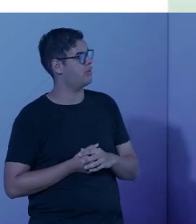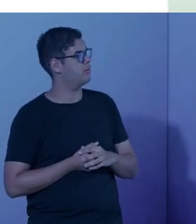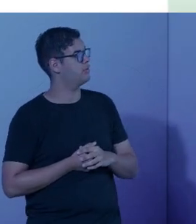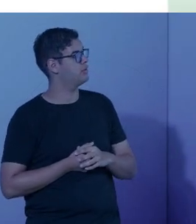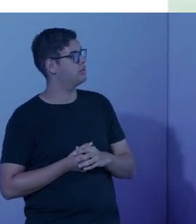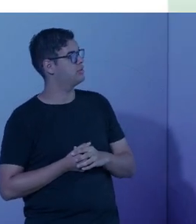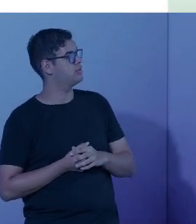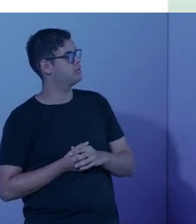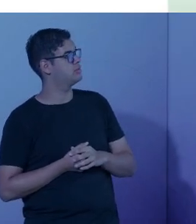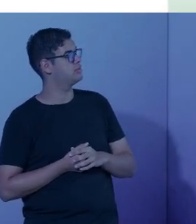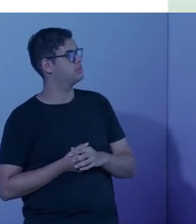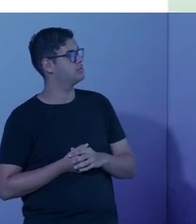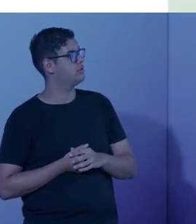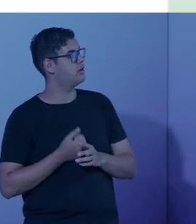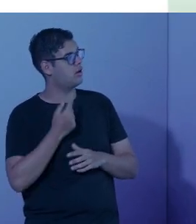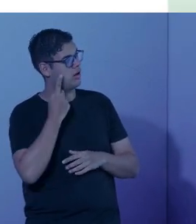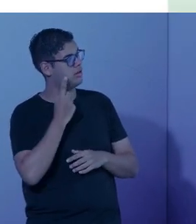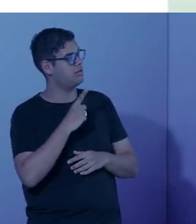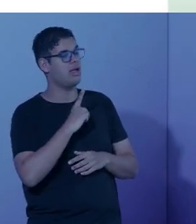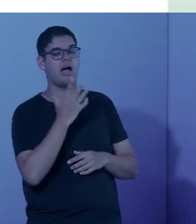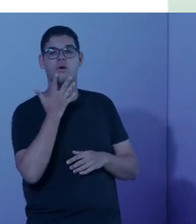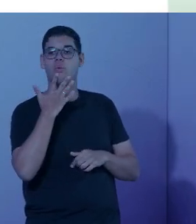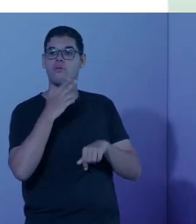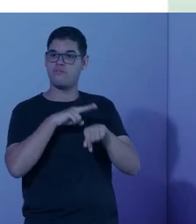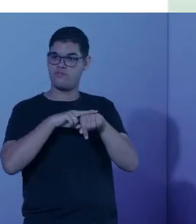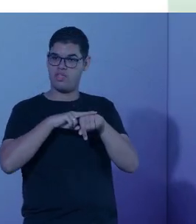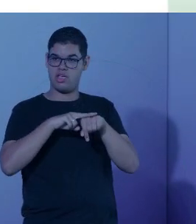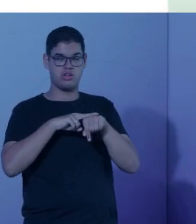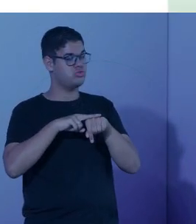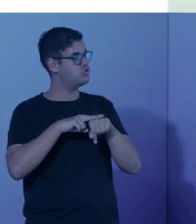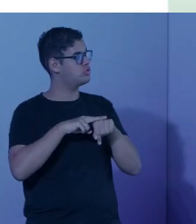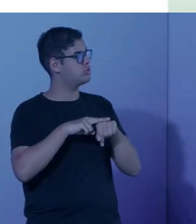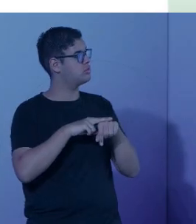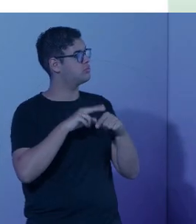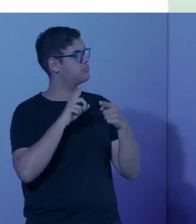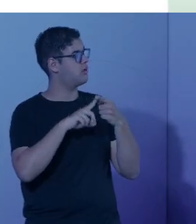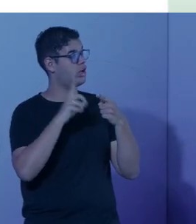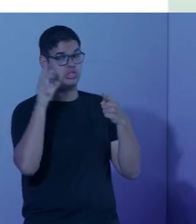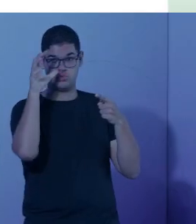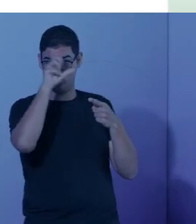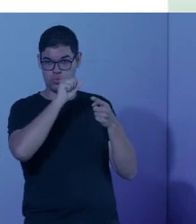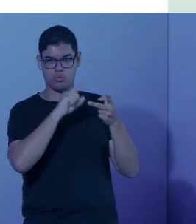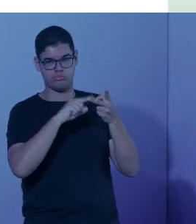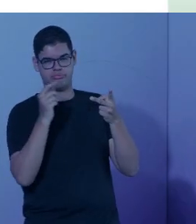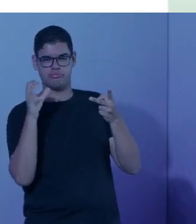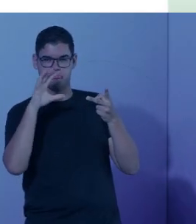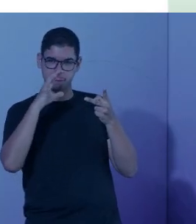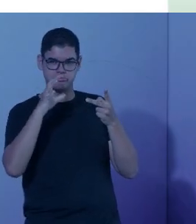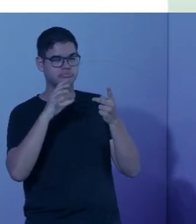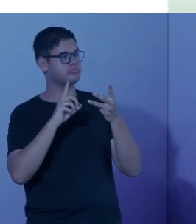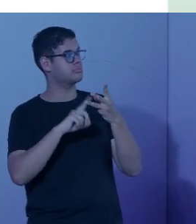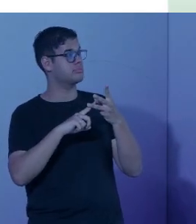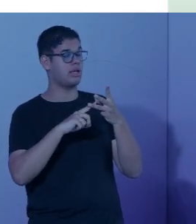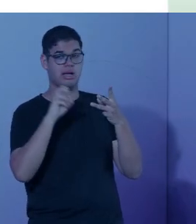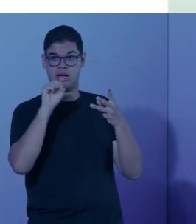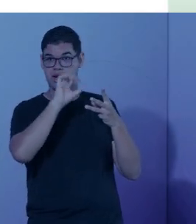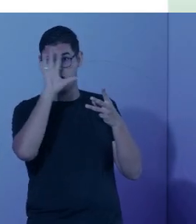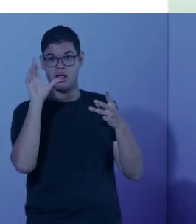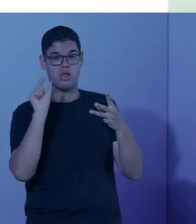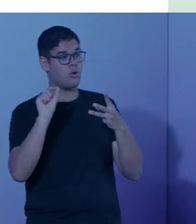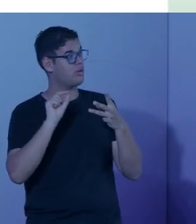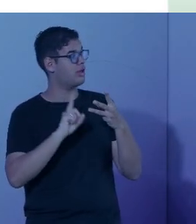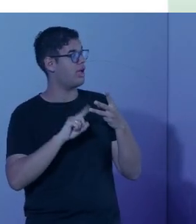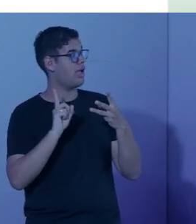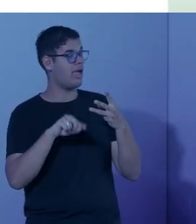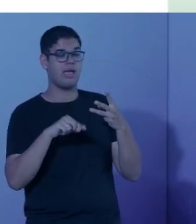mais clara, são os medicamentos dispensados, que é a maior parte da nossa amostragem, tá? Mesmo fora do